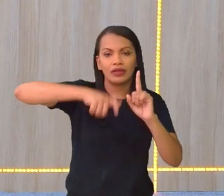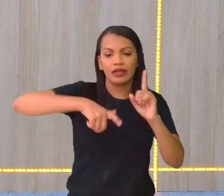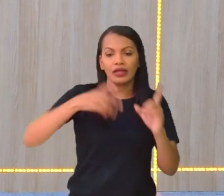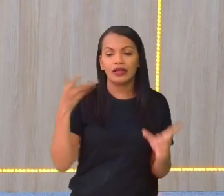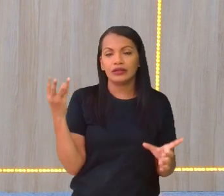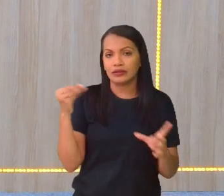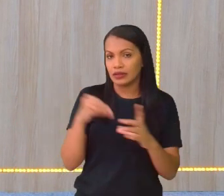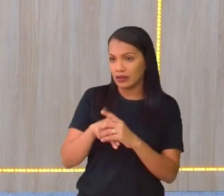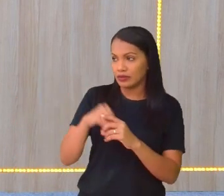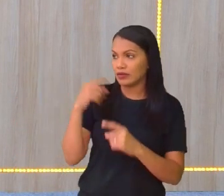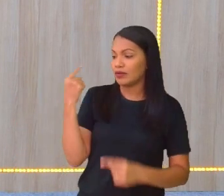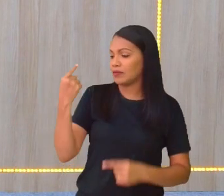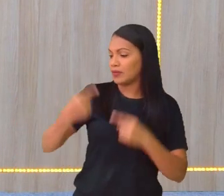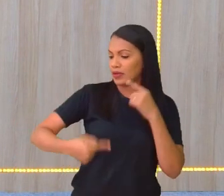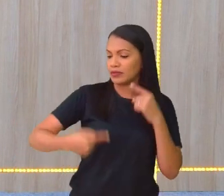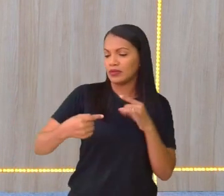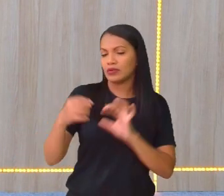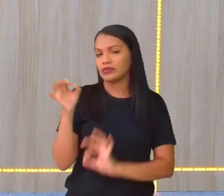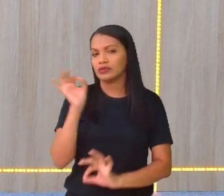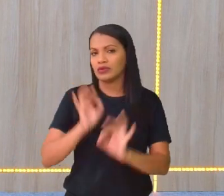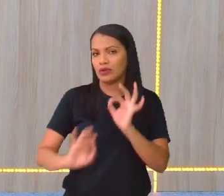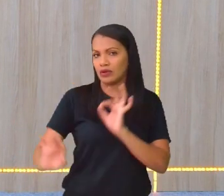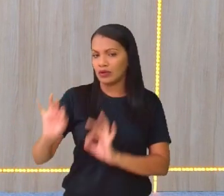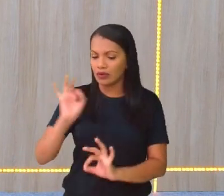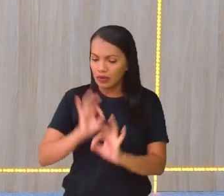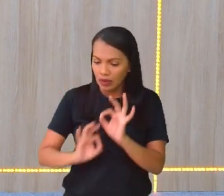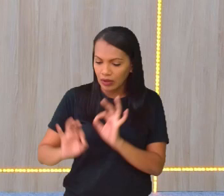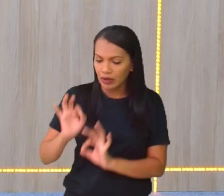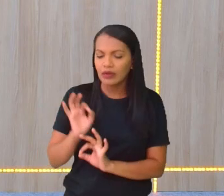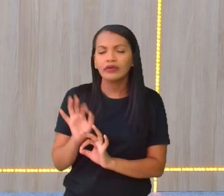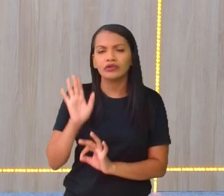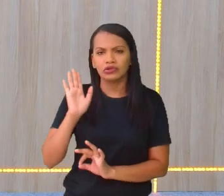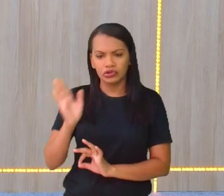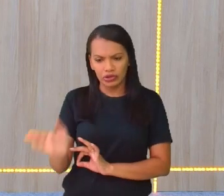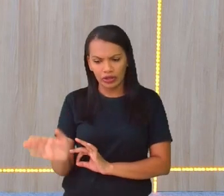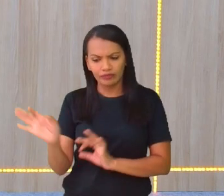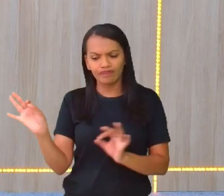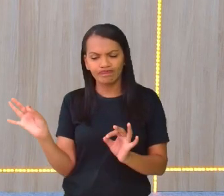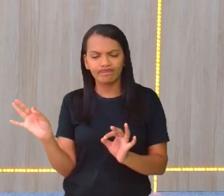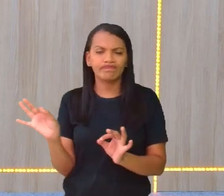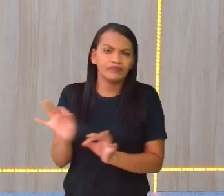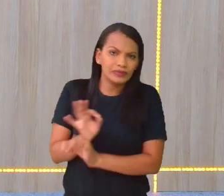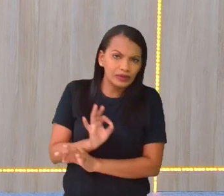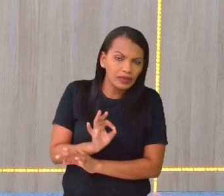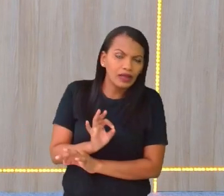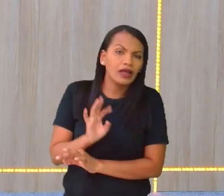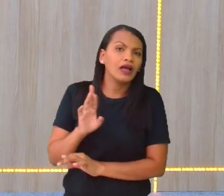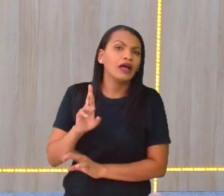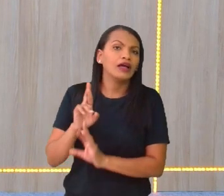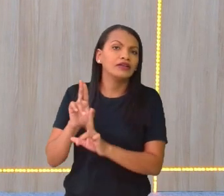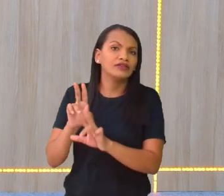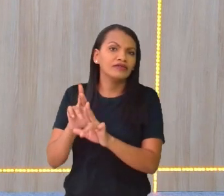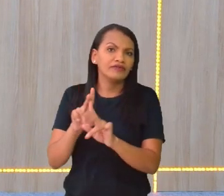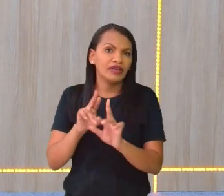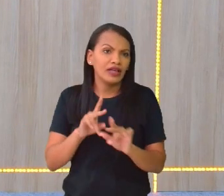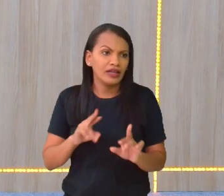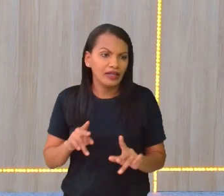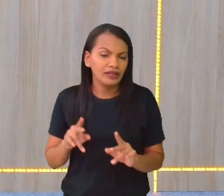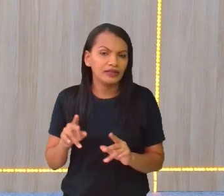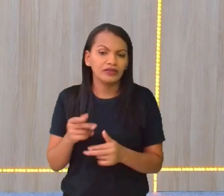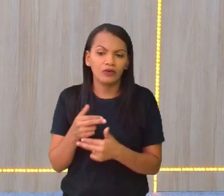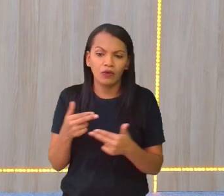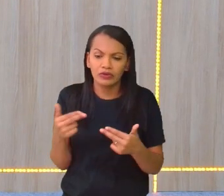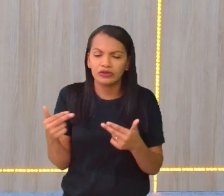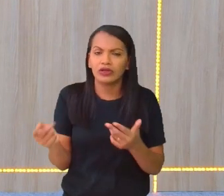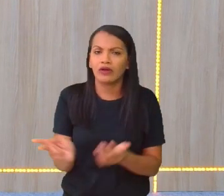da política que está preparado para lidar com as diferentes situações, não